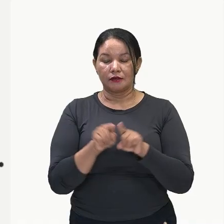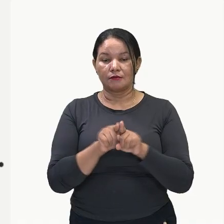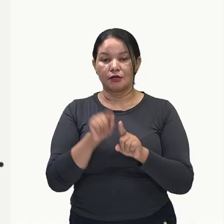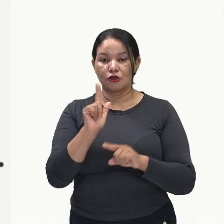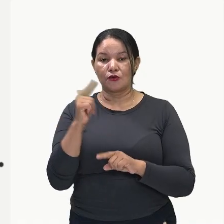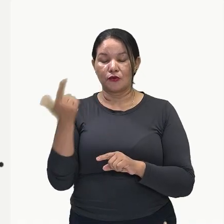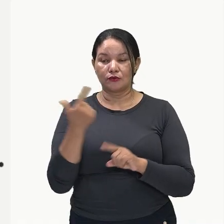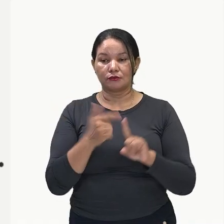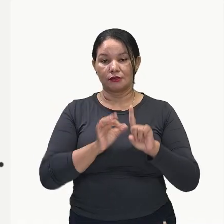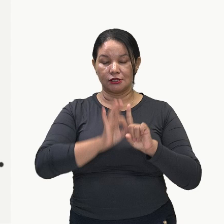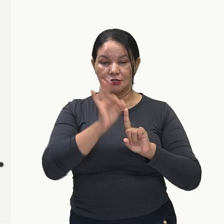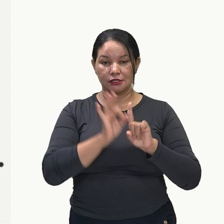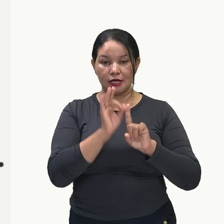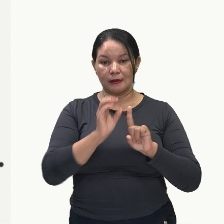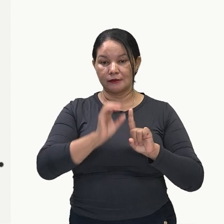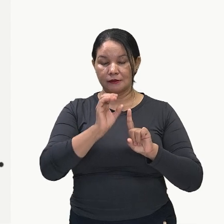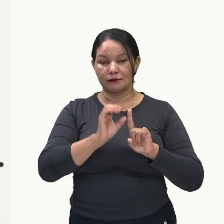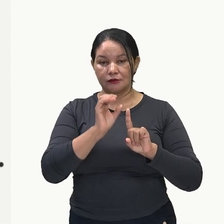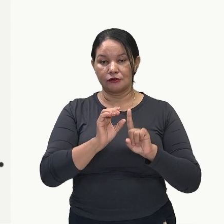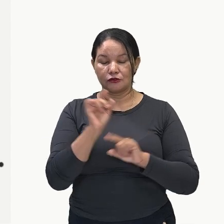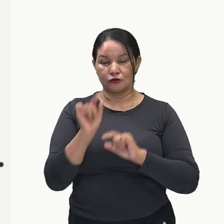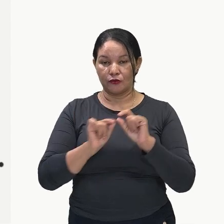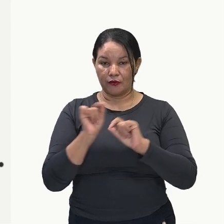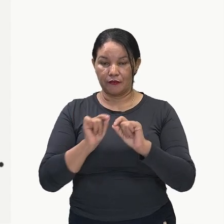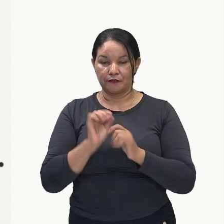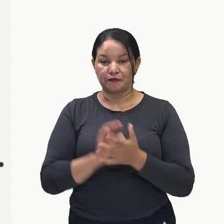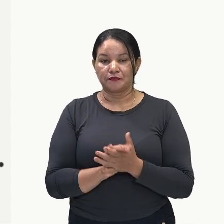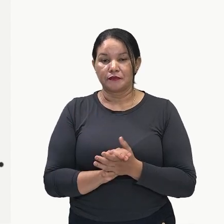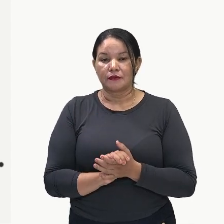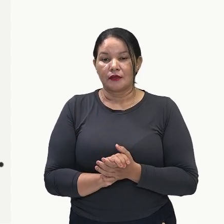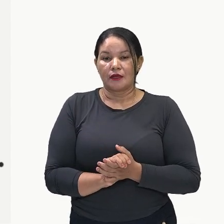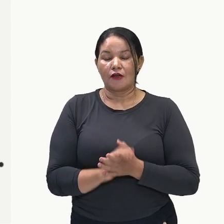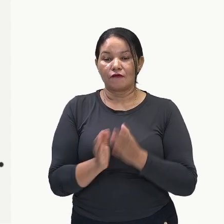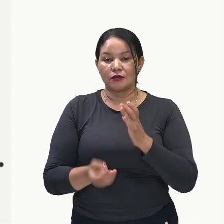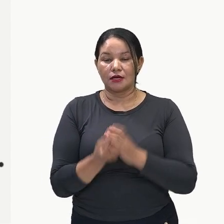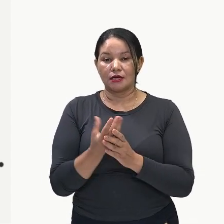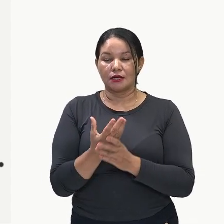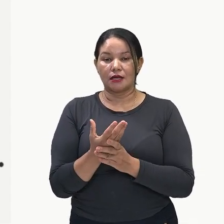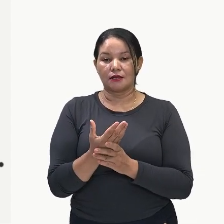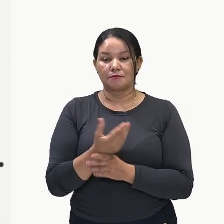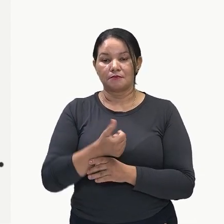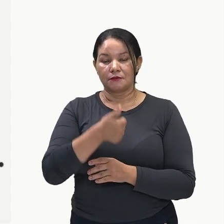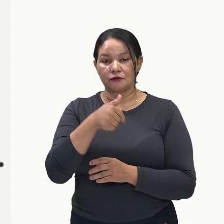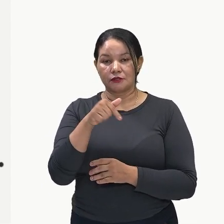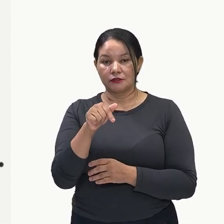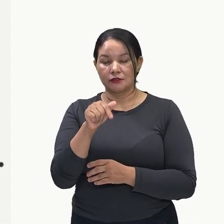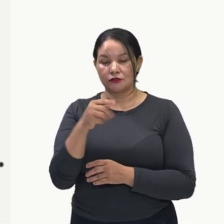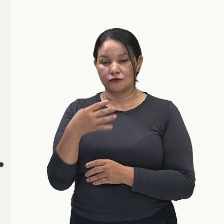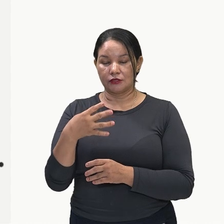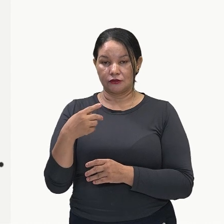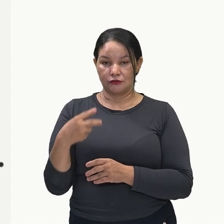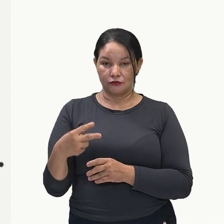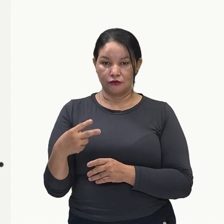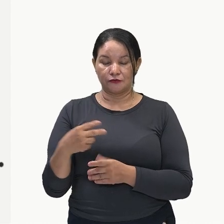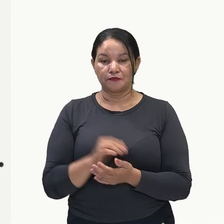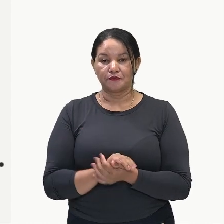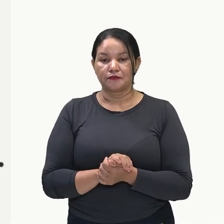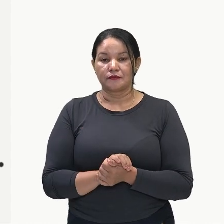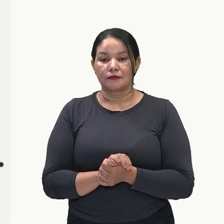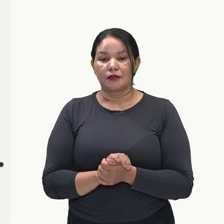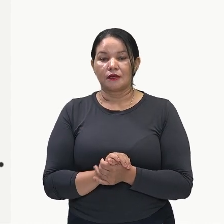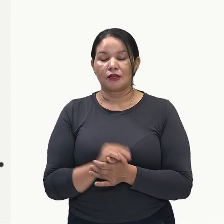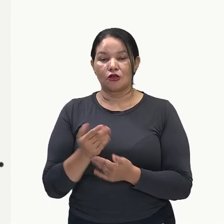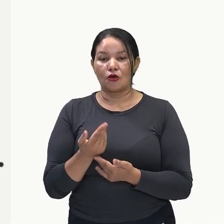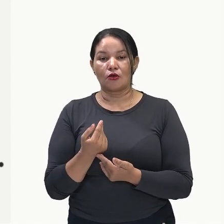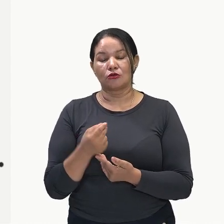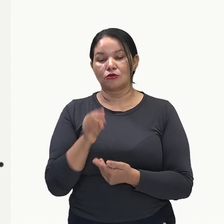Celsius. A escala Celsius, ela foi criada em 1742 e recebeu